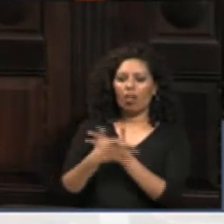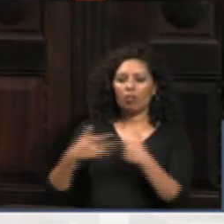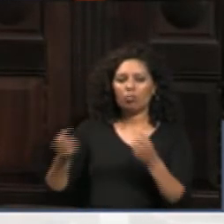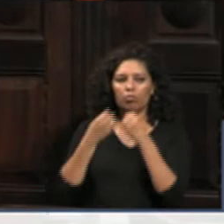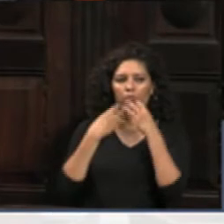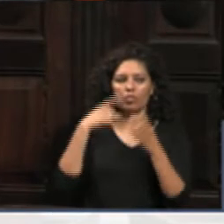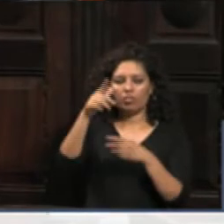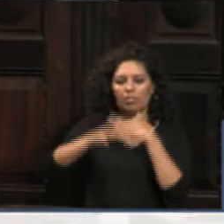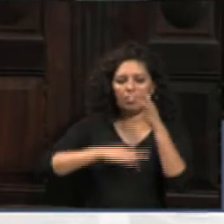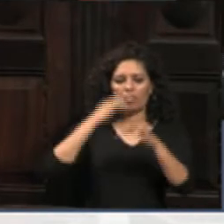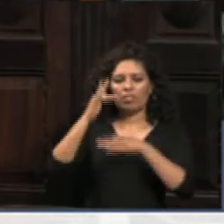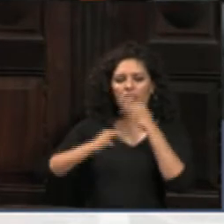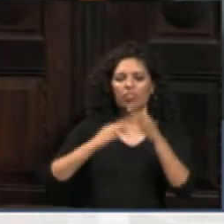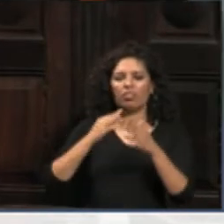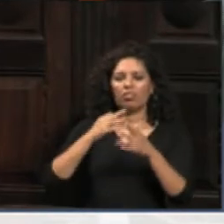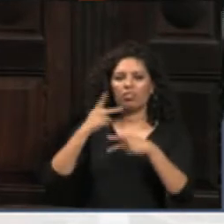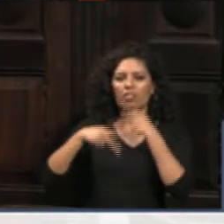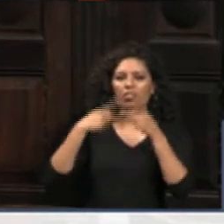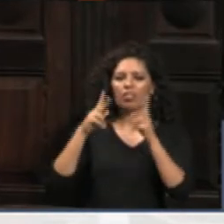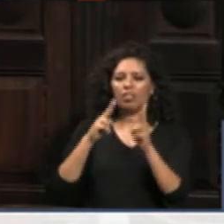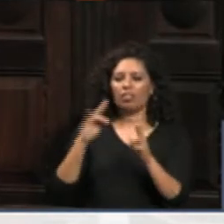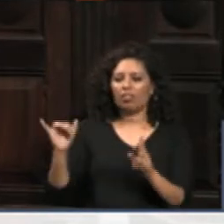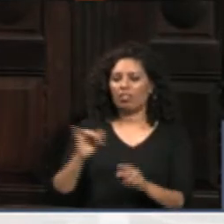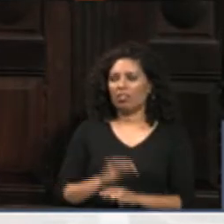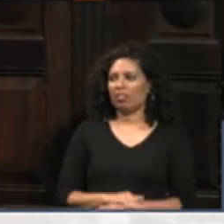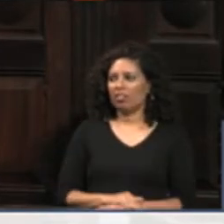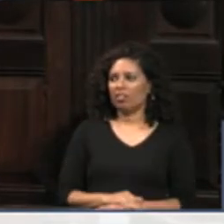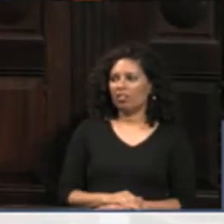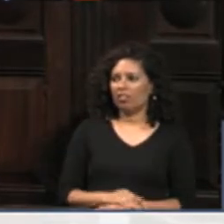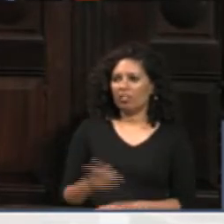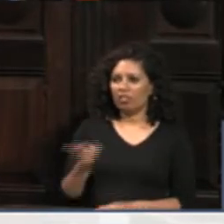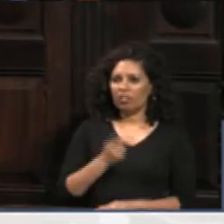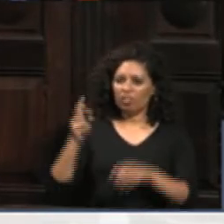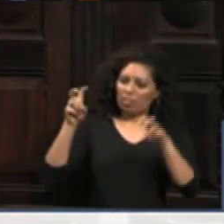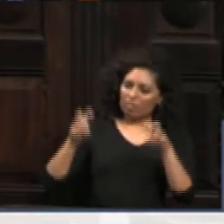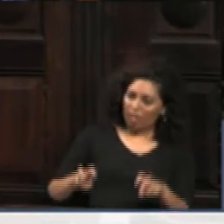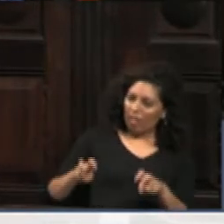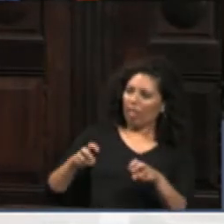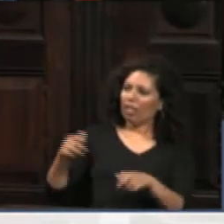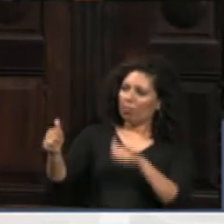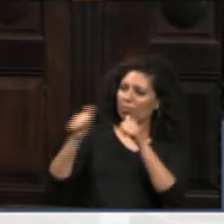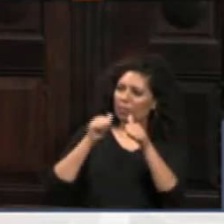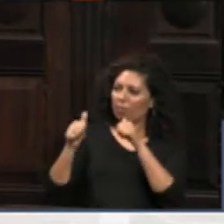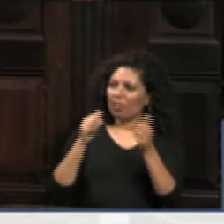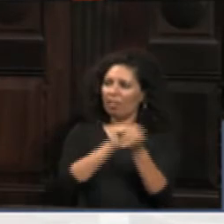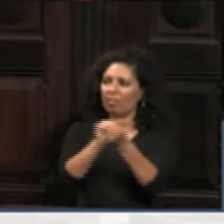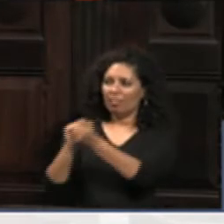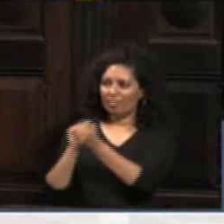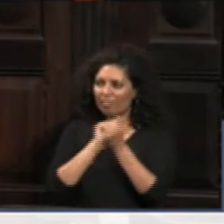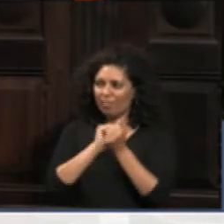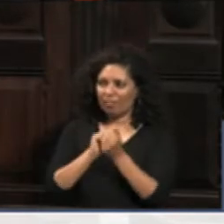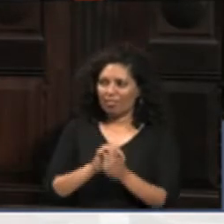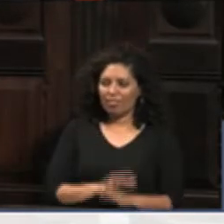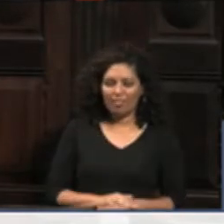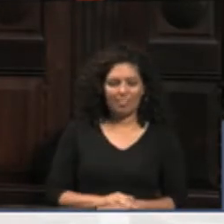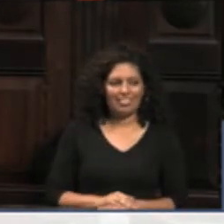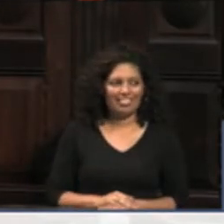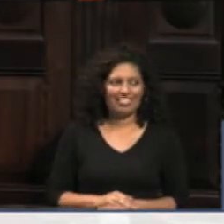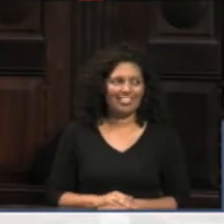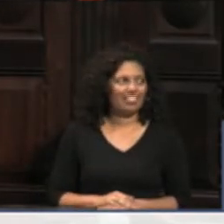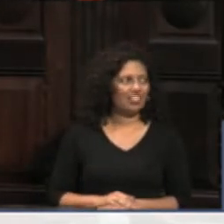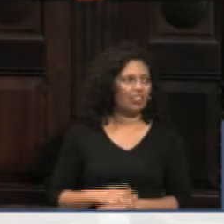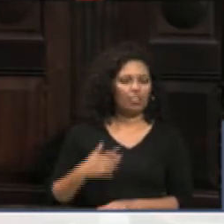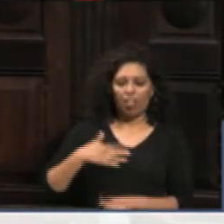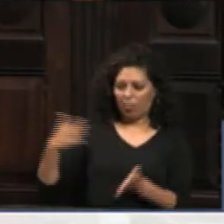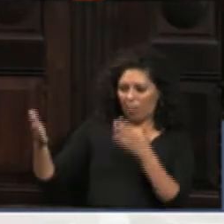oportunidade poderemos estar juntos tomando aquela purinha. Não vamos ficar por aqui. Não vamos ficar por aqui. A purinha.